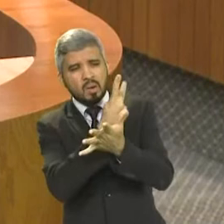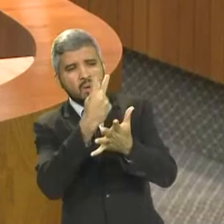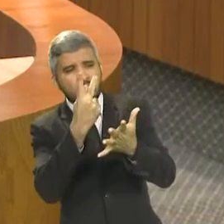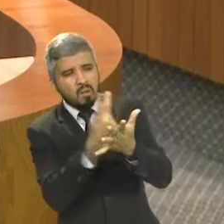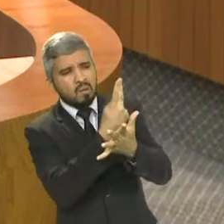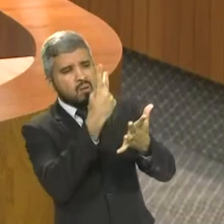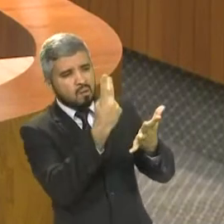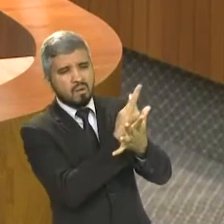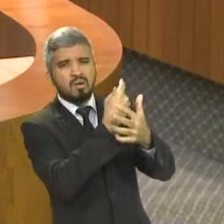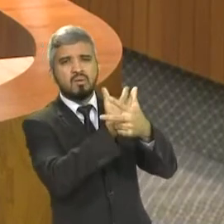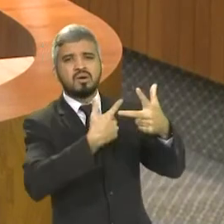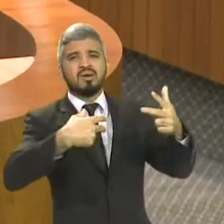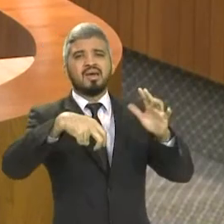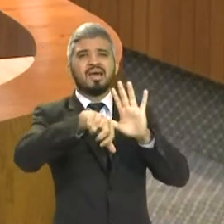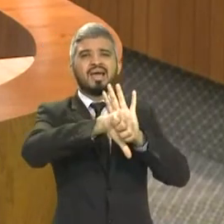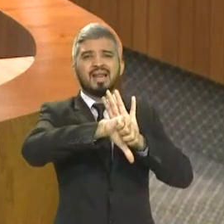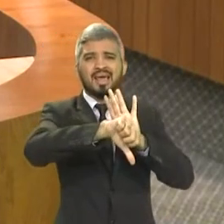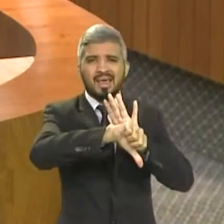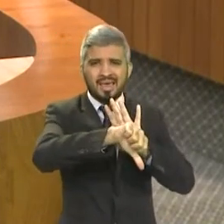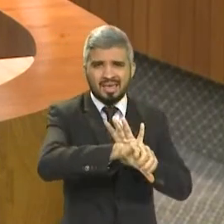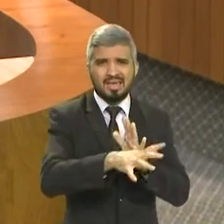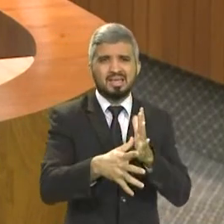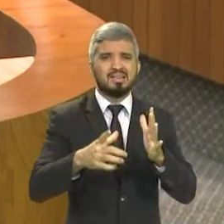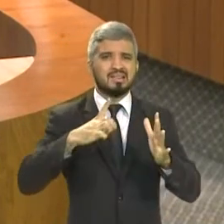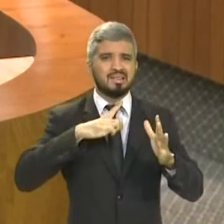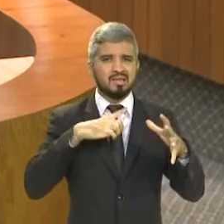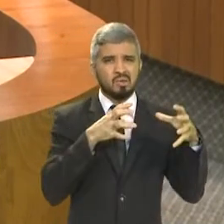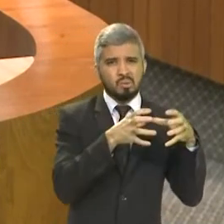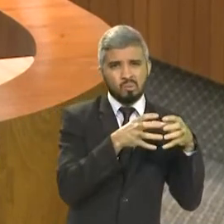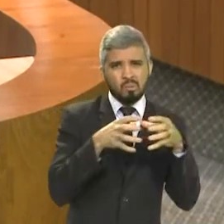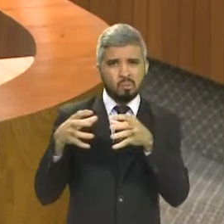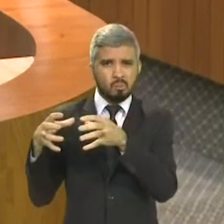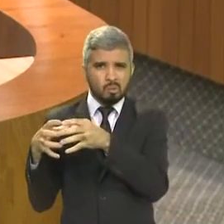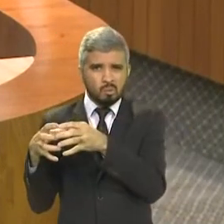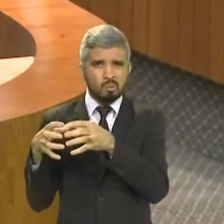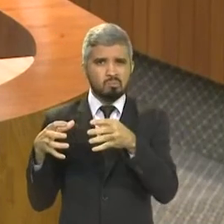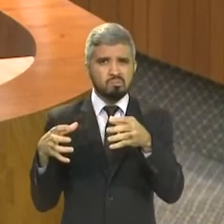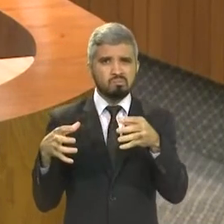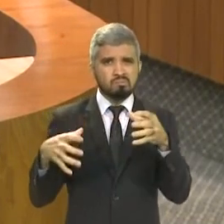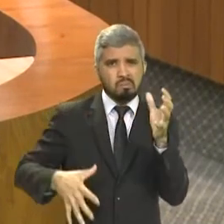criminoso naquela cidade. As brigas de facções já estão